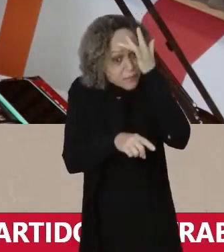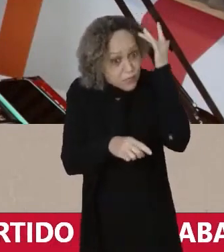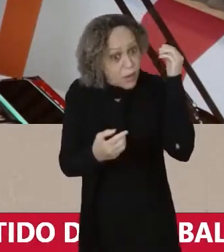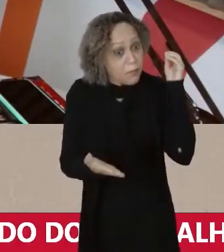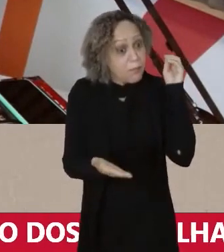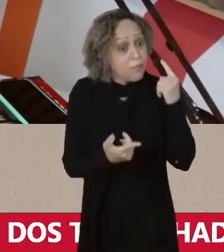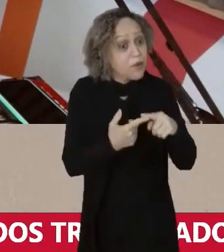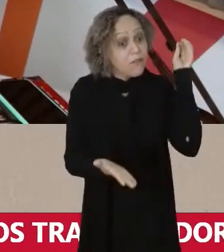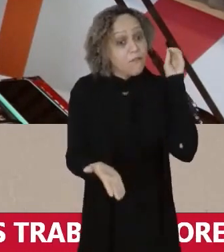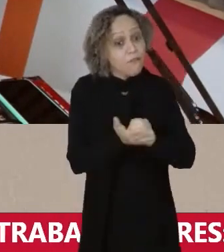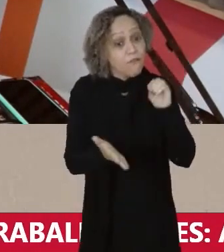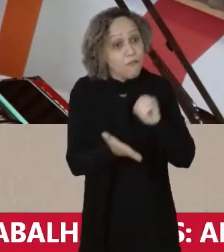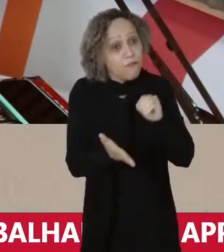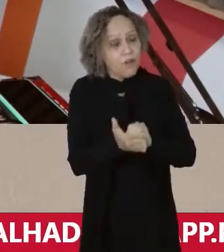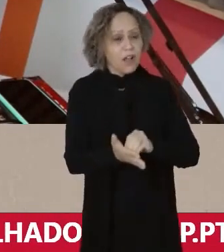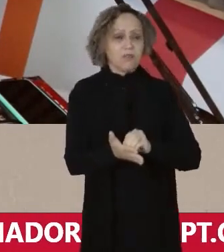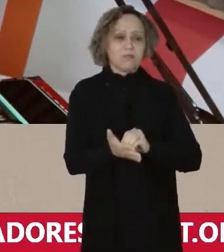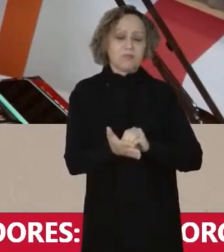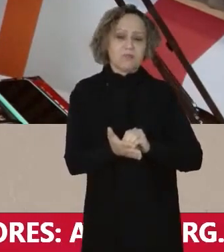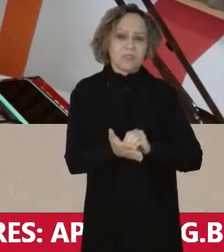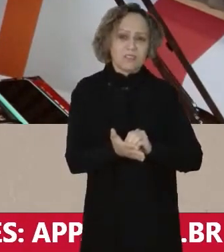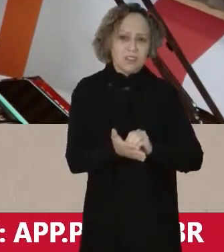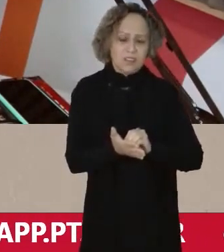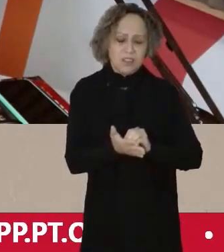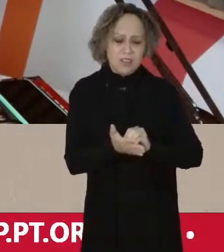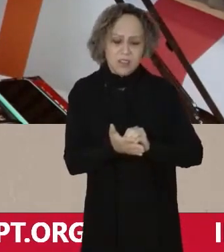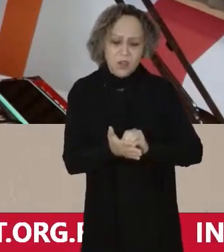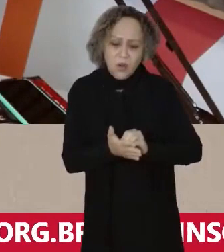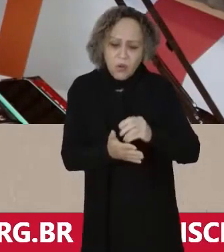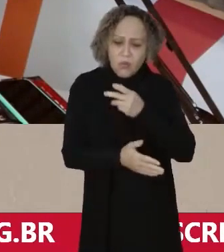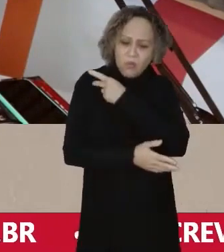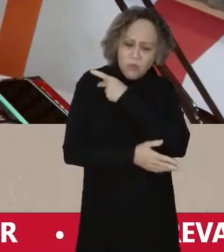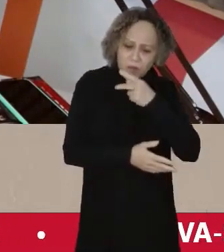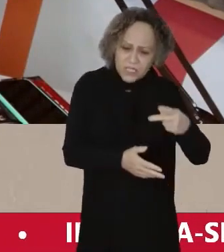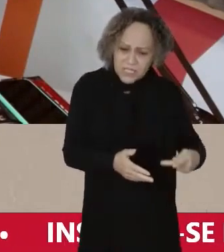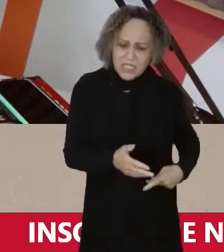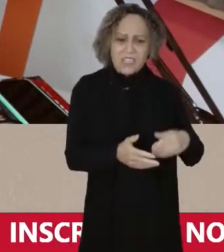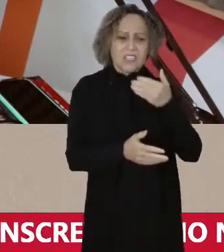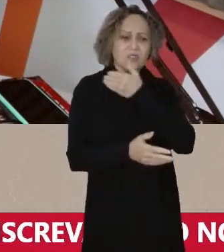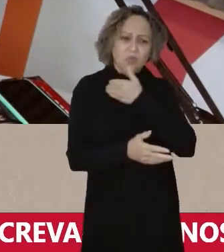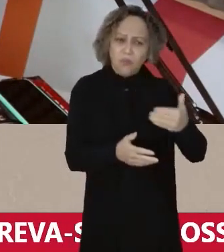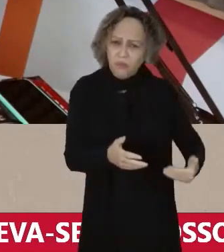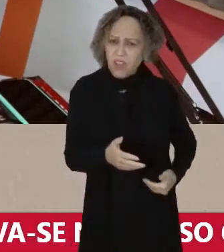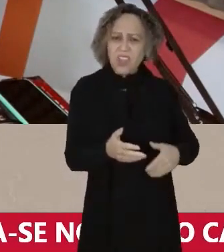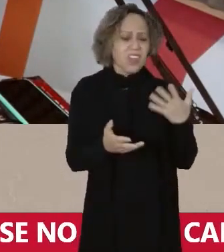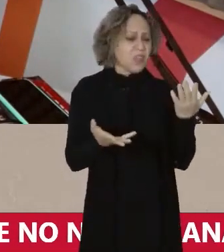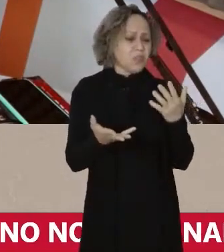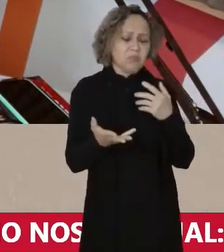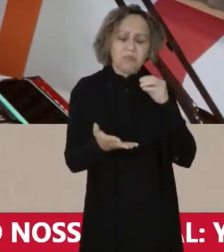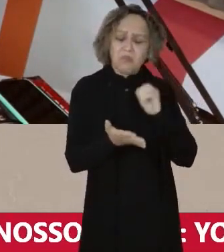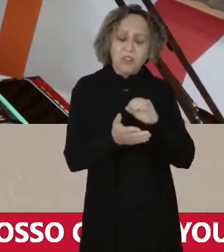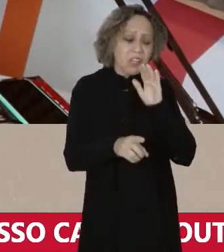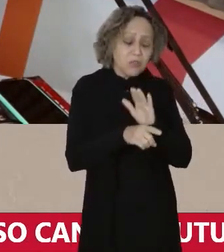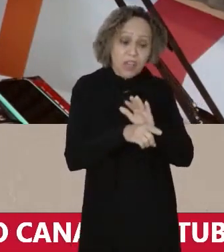na ausência do Estado que, quando as pessoas têm fome, eles vão procurar o pastor, vão procurar a mãe de santo, o pai de santo, vão procurar o padre, vão procurar